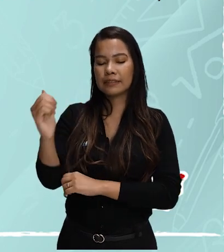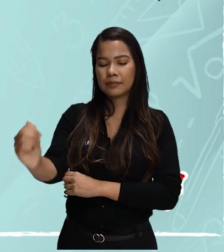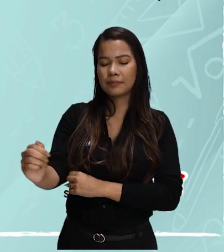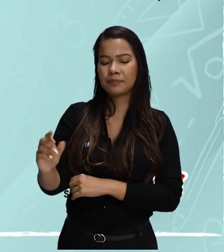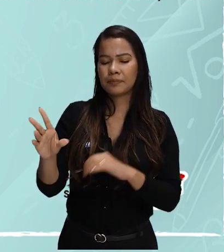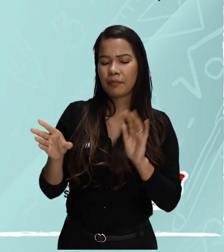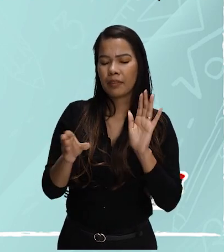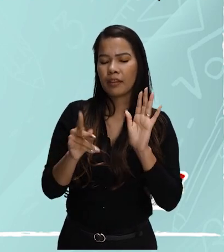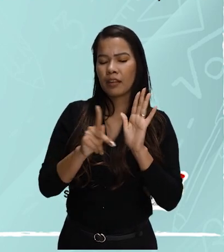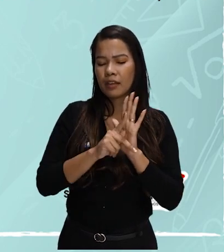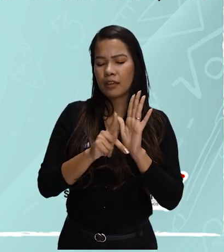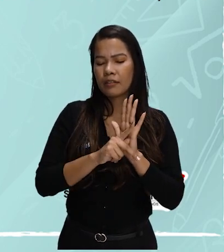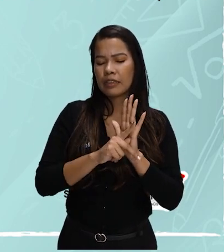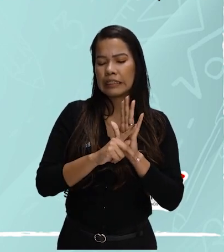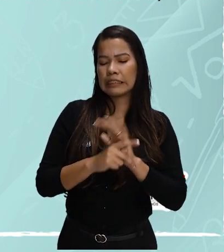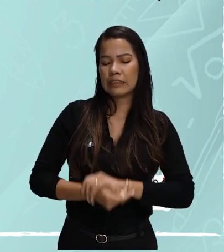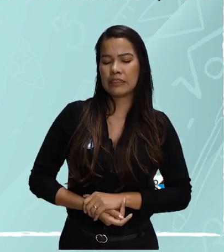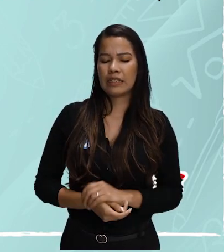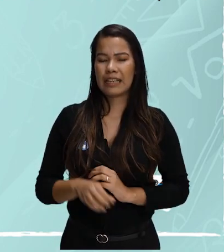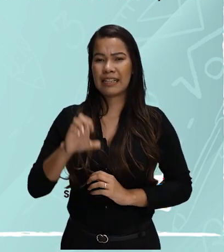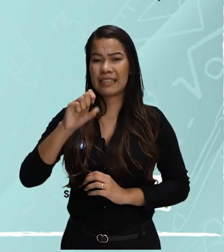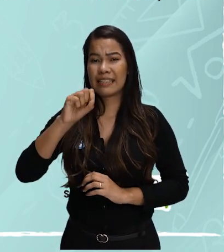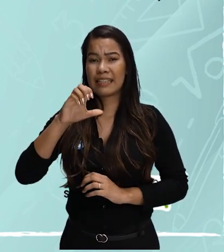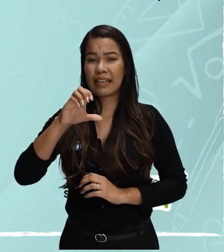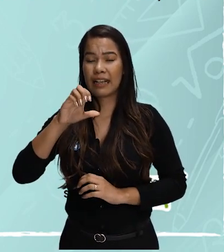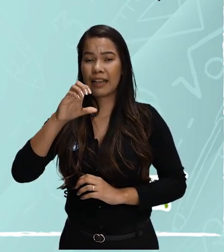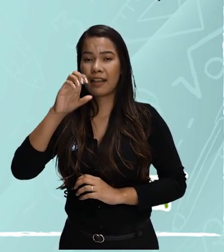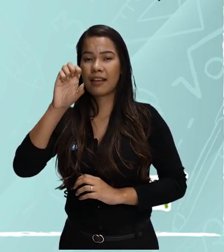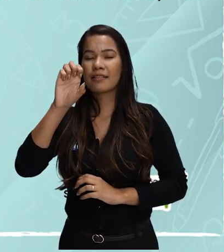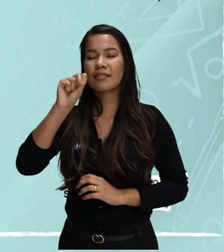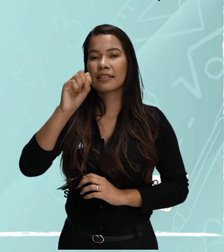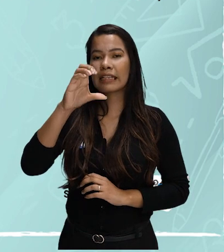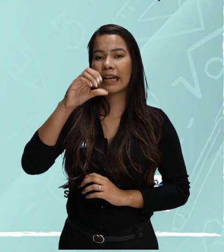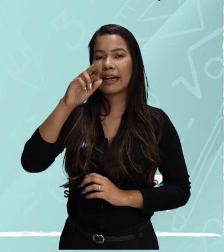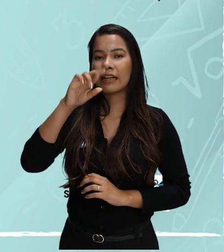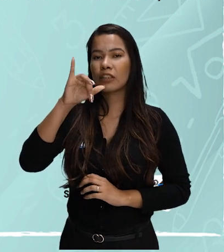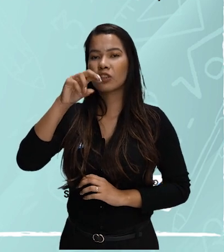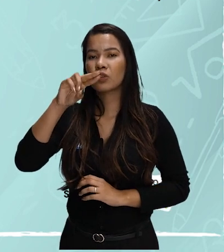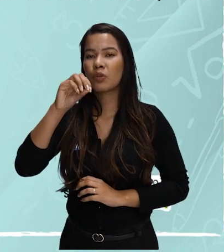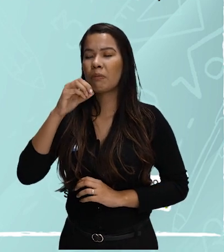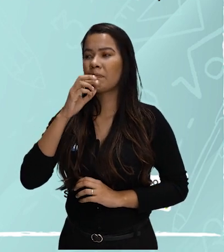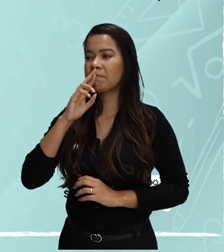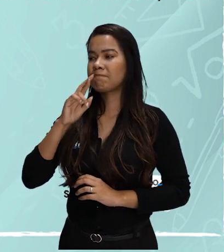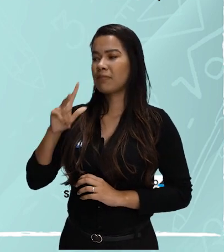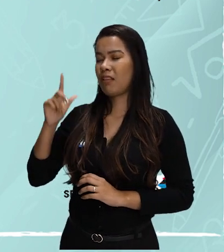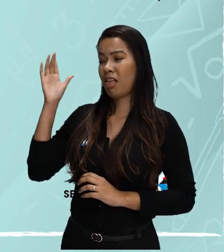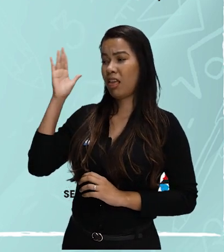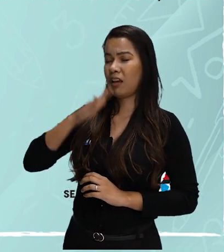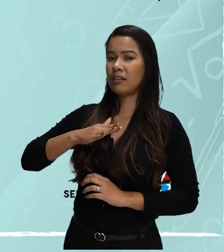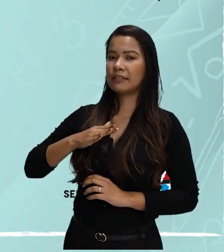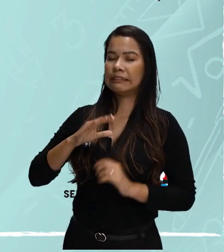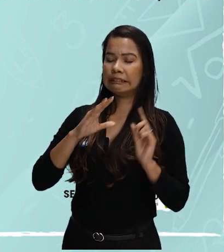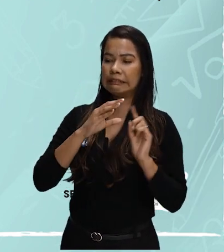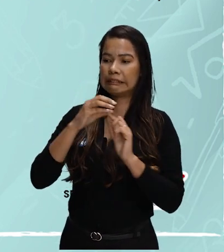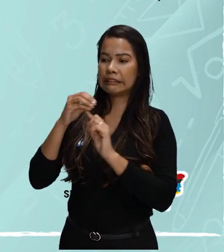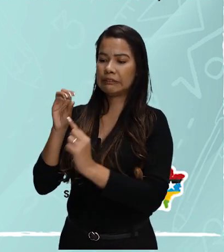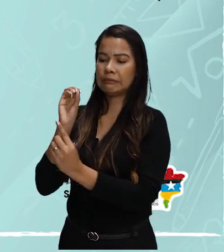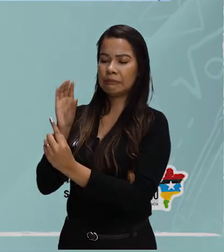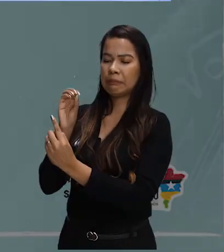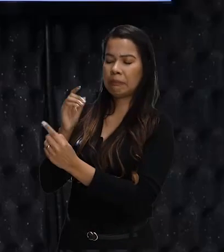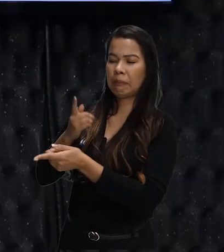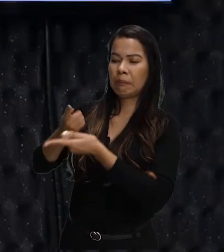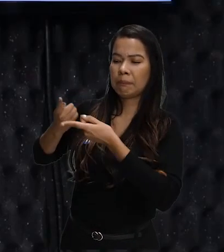formadas por cantiga de escárnio e de maldizer. Nós já sabemos que as cantigas de escárnio, elas trazem críticas, mas o nome da pessoa